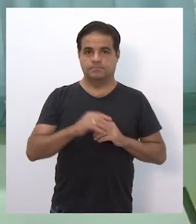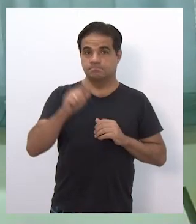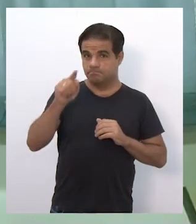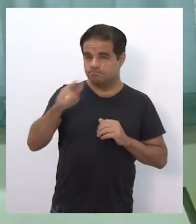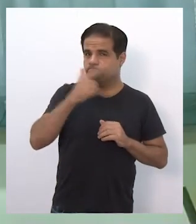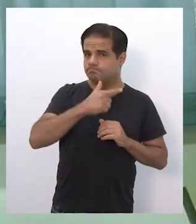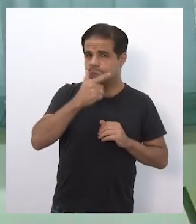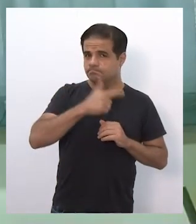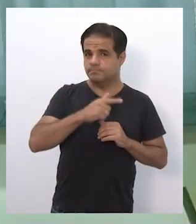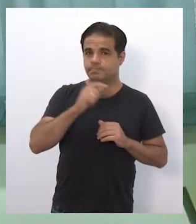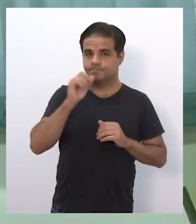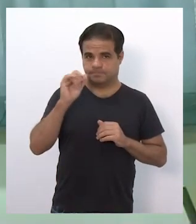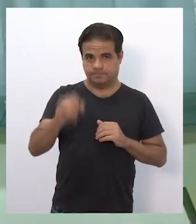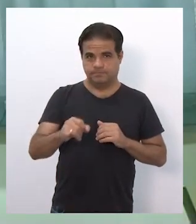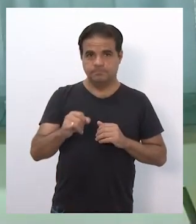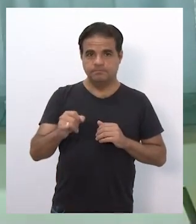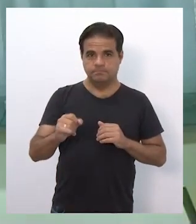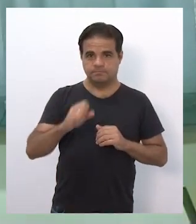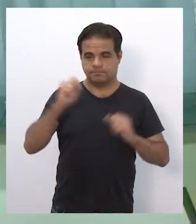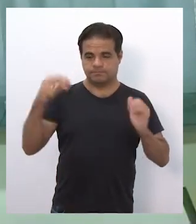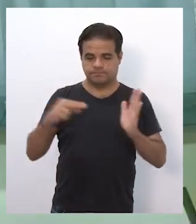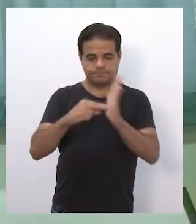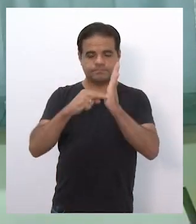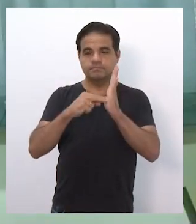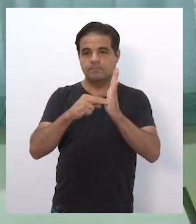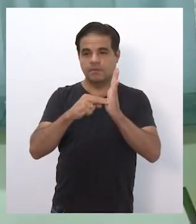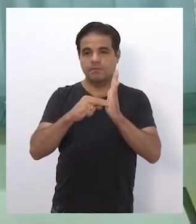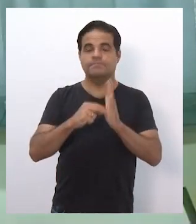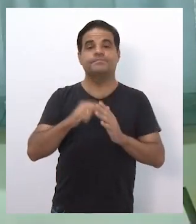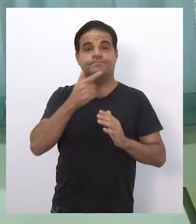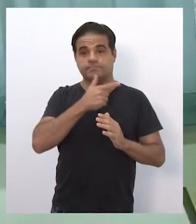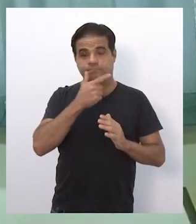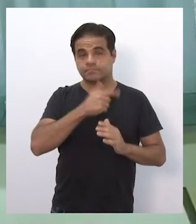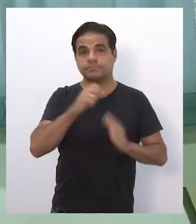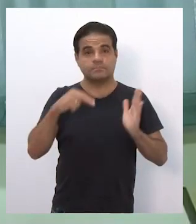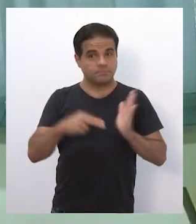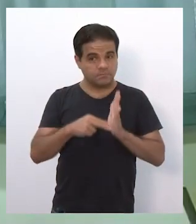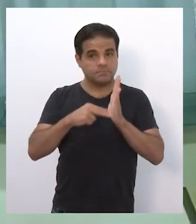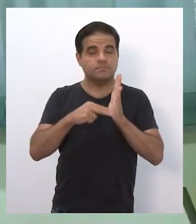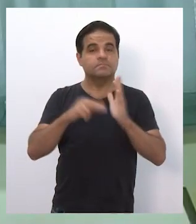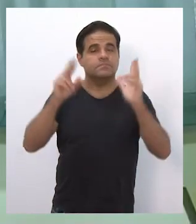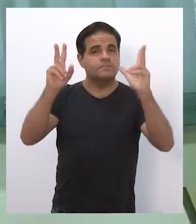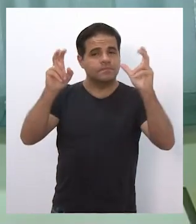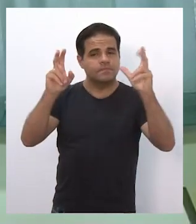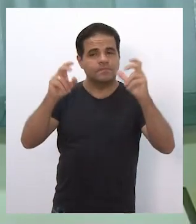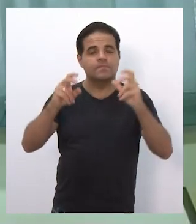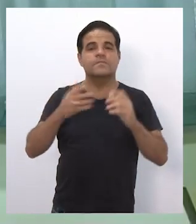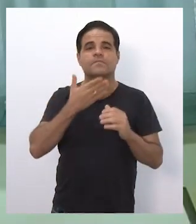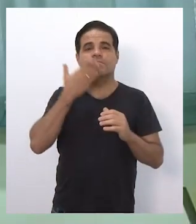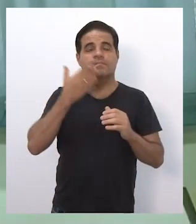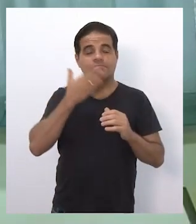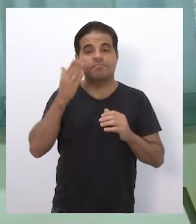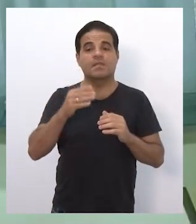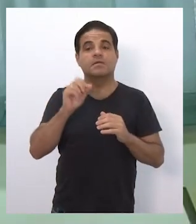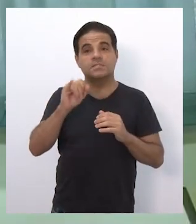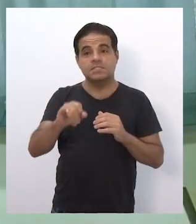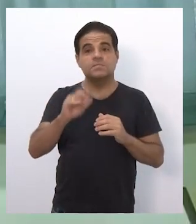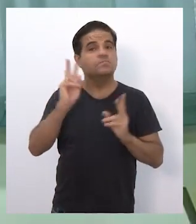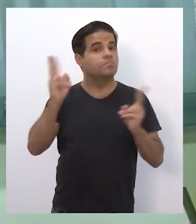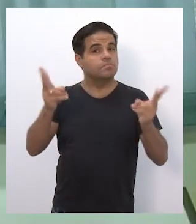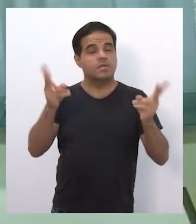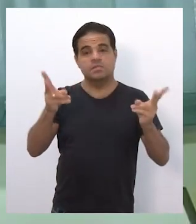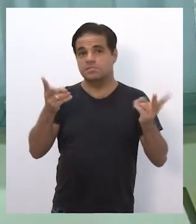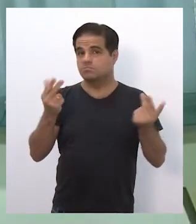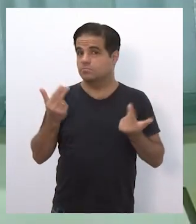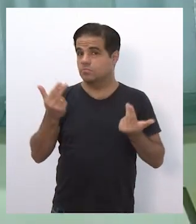que o socket, no caso, ou o socket, vamos falar assim, né, um termo mais fácil, se for o mesmo,